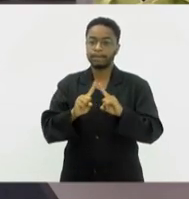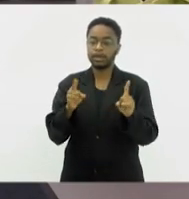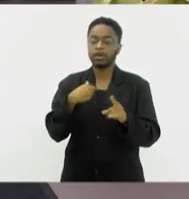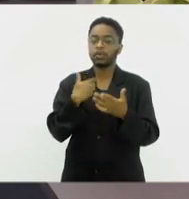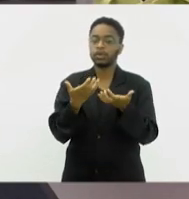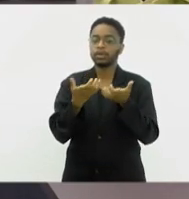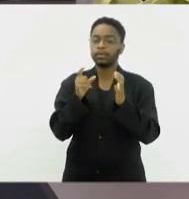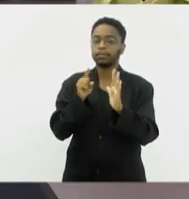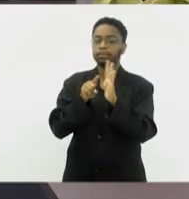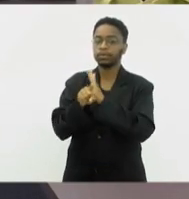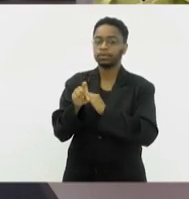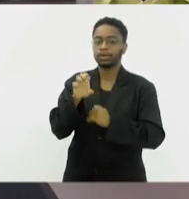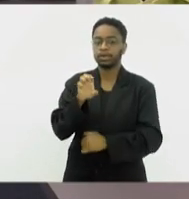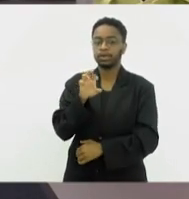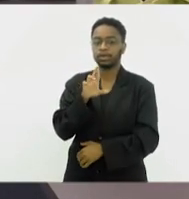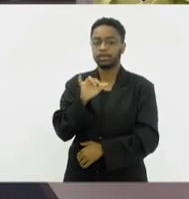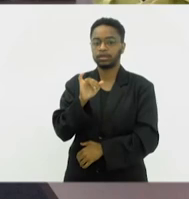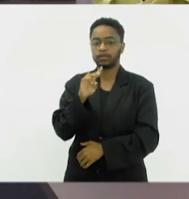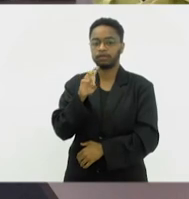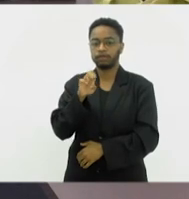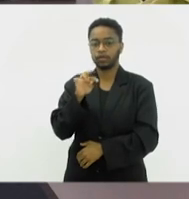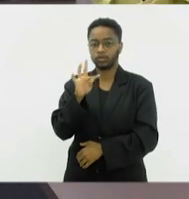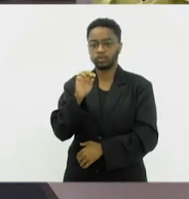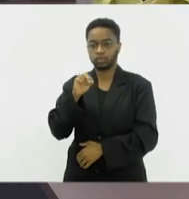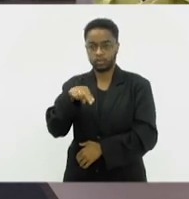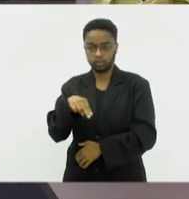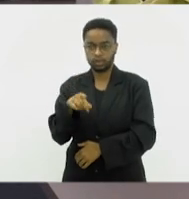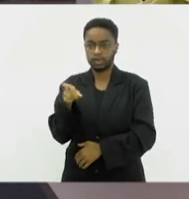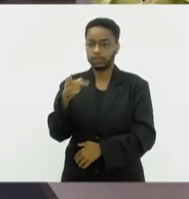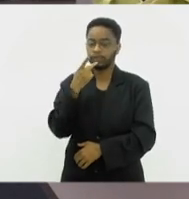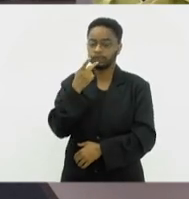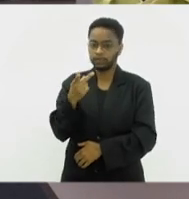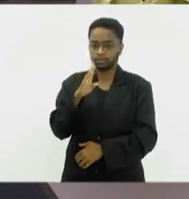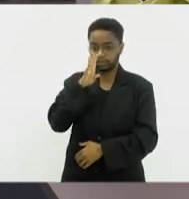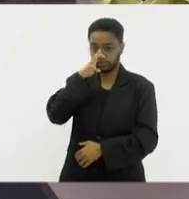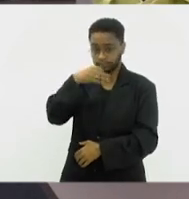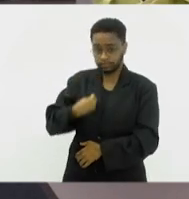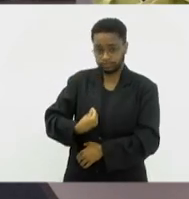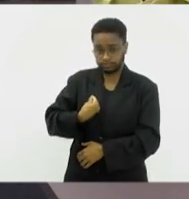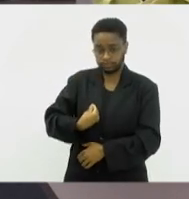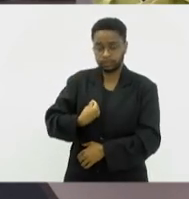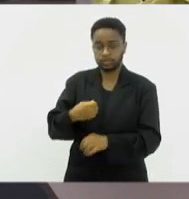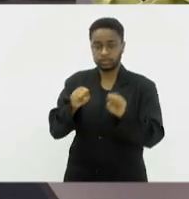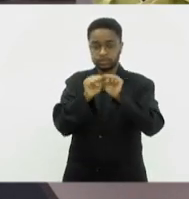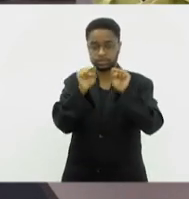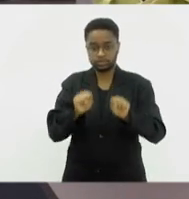queria perguntar ao Olivelto, que ele se diz sobrevivente, né, do sistema